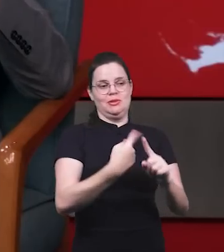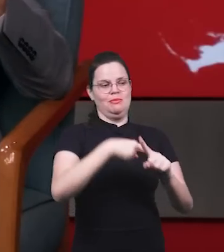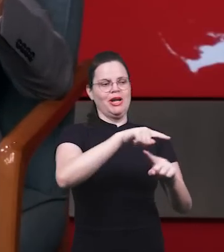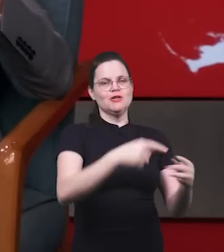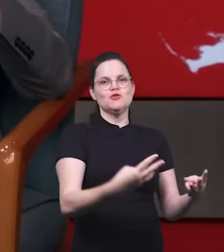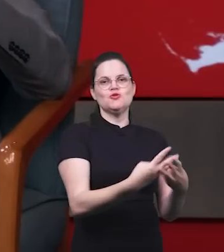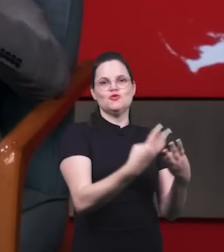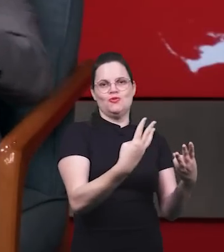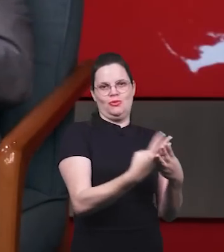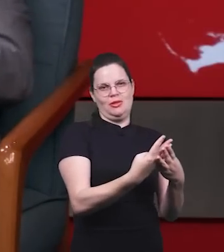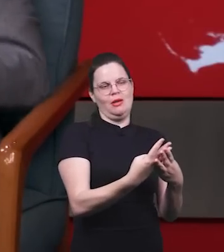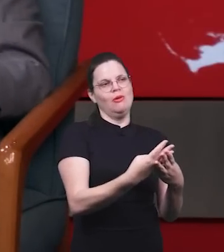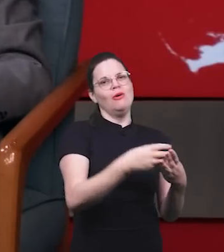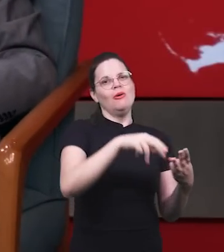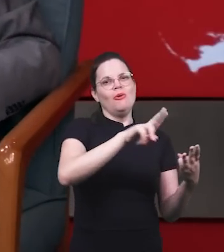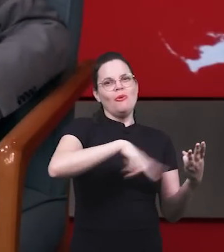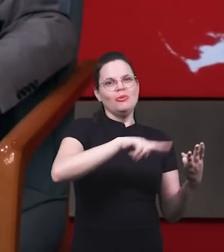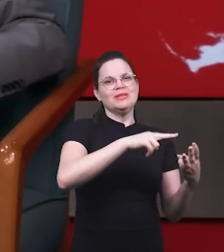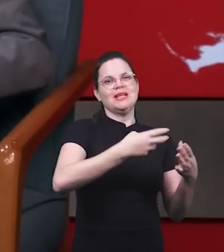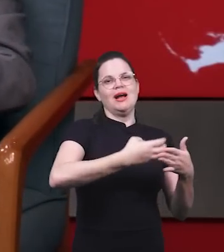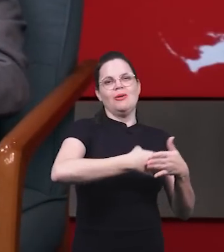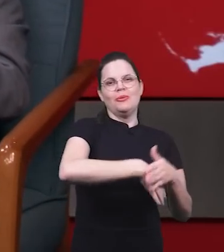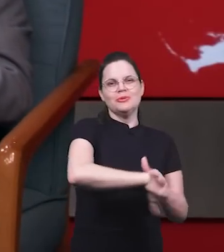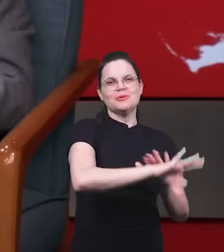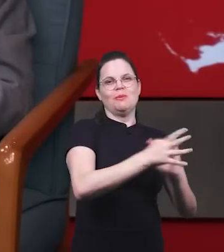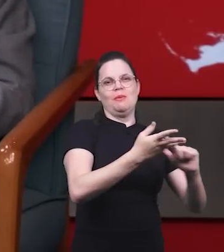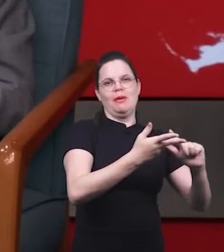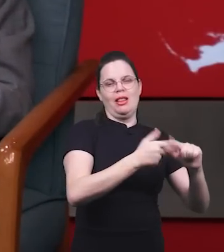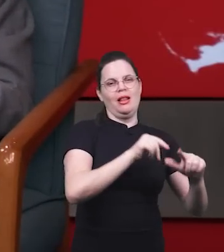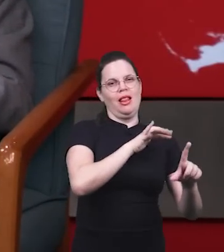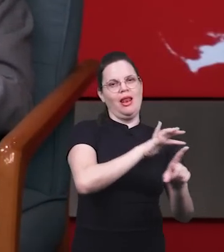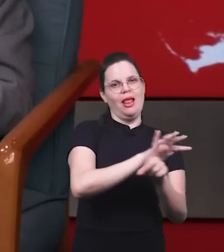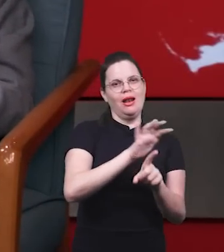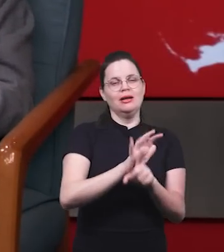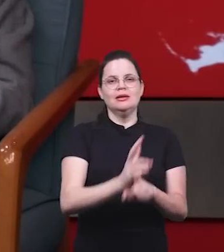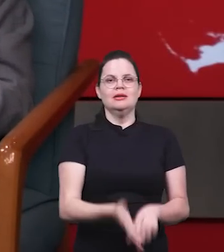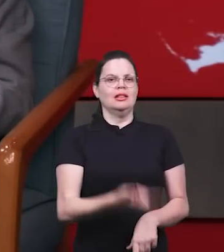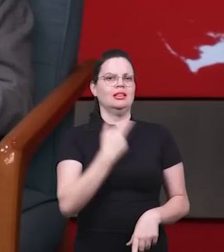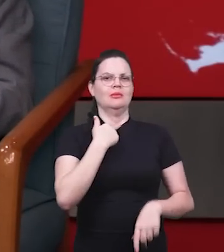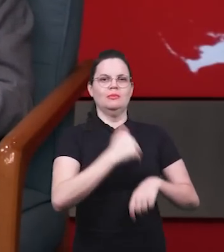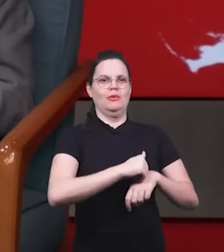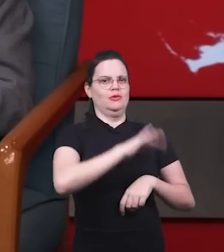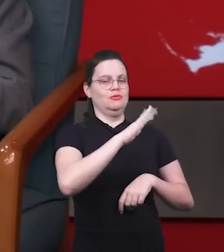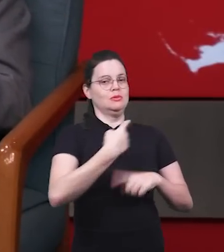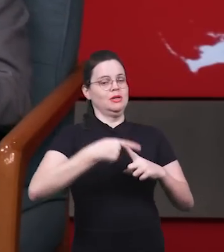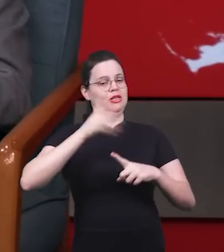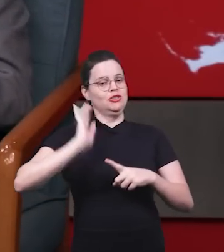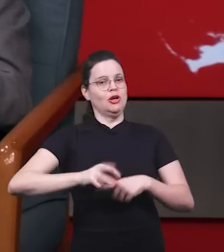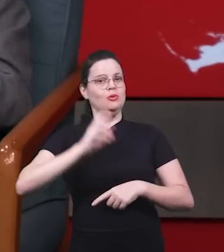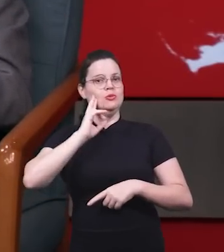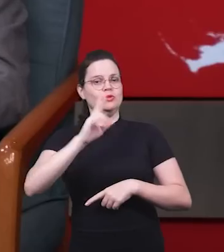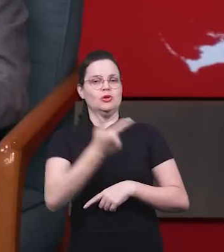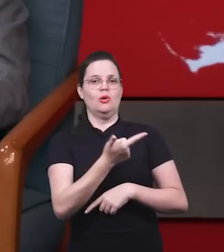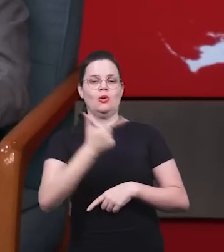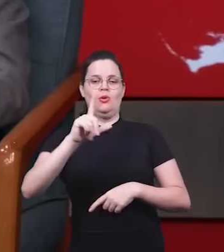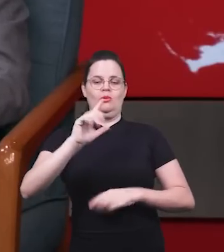entender aquilo que Paulo e os outros comentam, falam a respeito da doutrina.